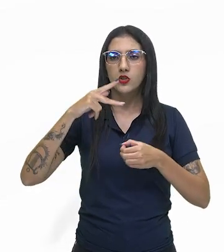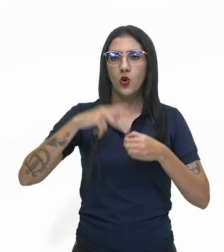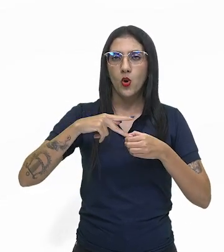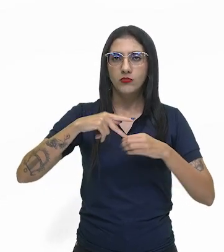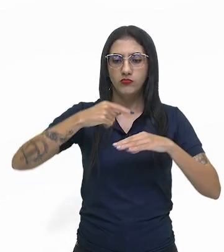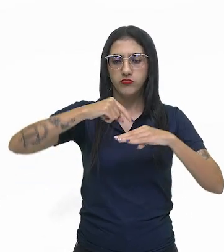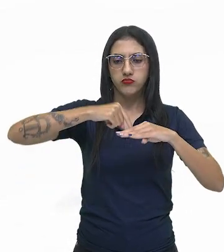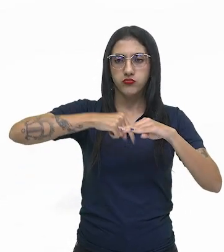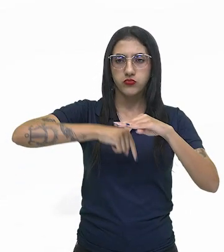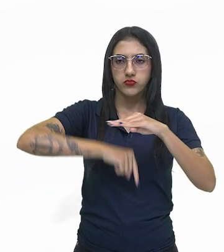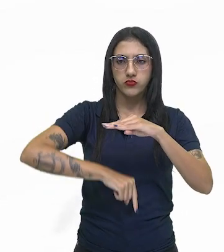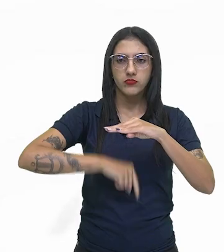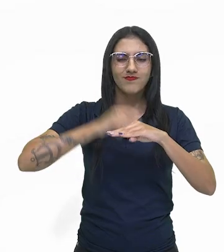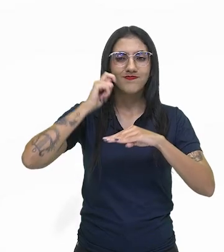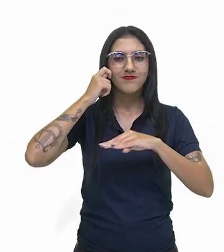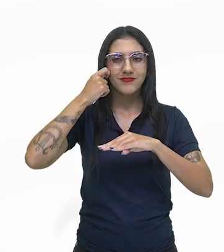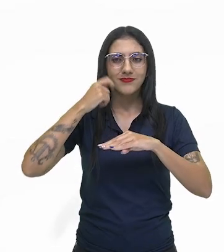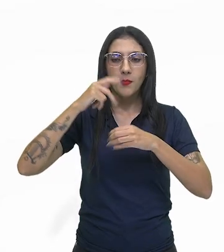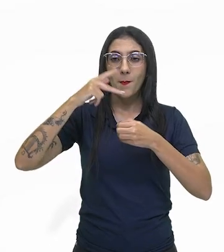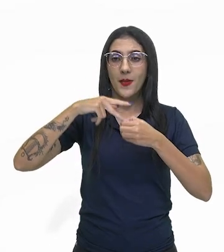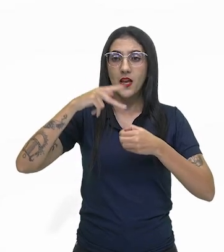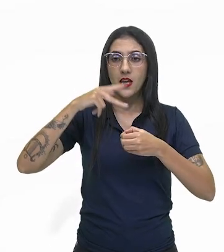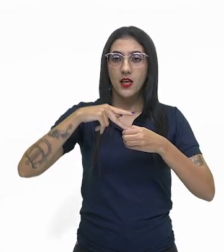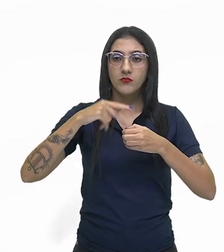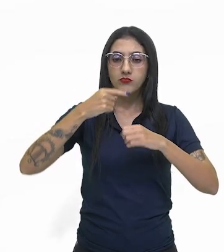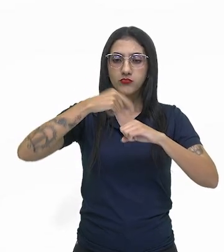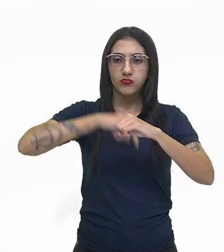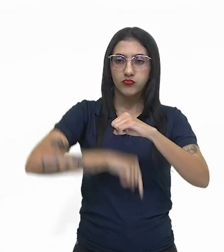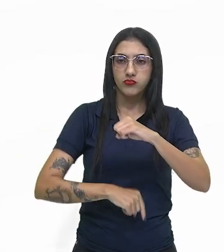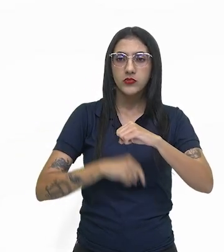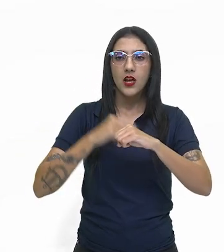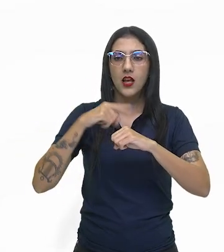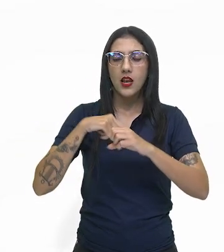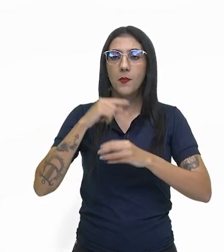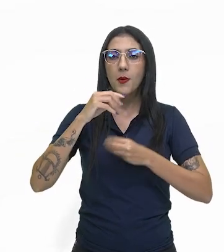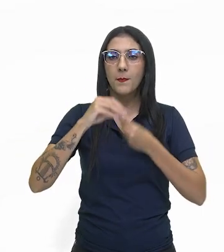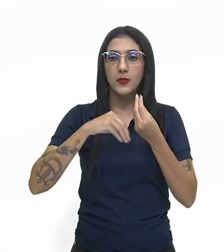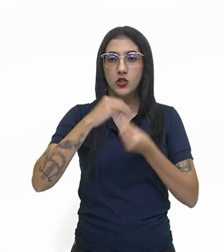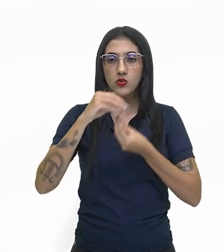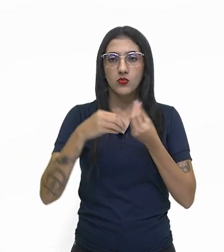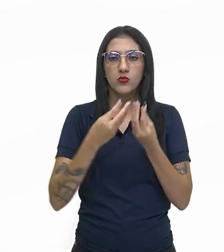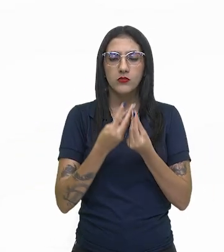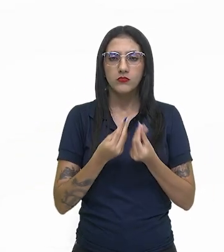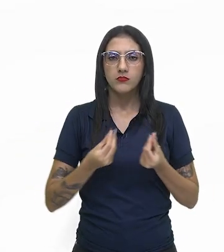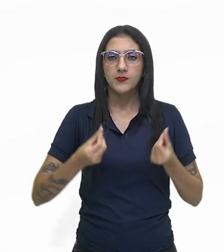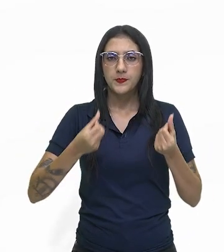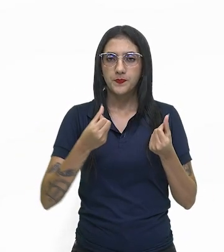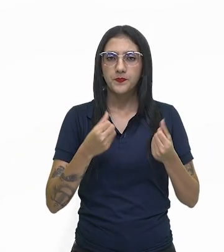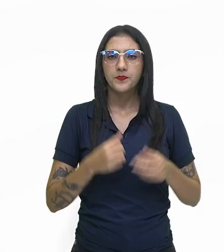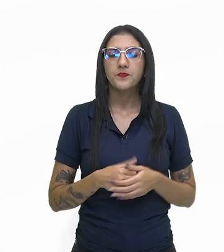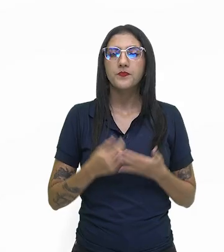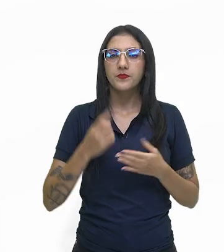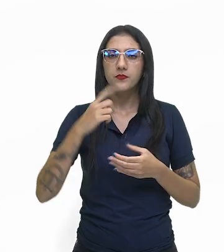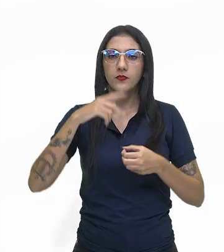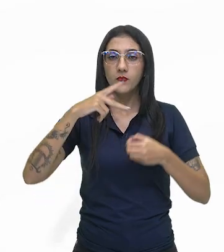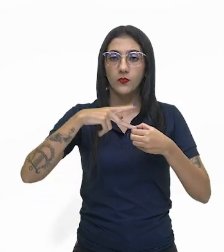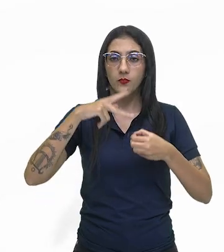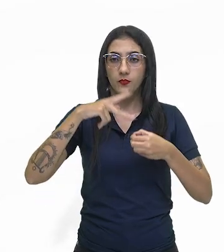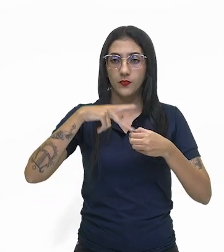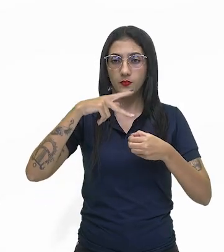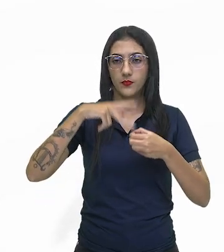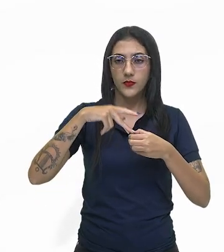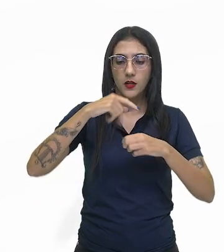petróleo. É isso mesmo, o petróleo é uma mistura homogênea. No petróleo, a gente